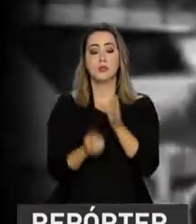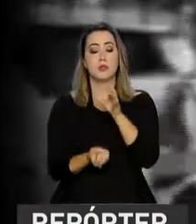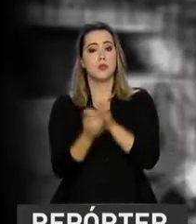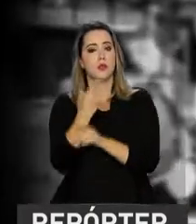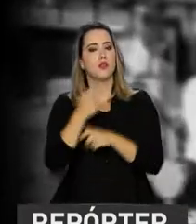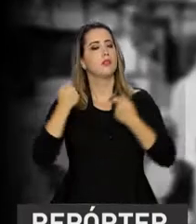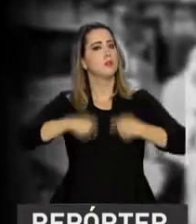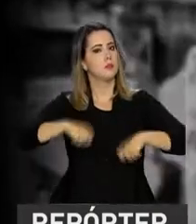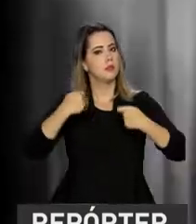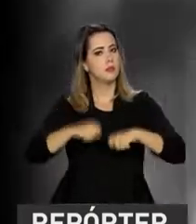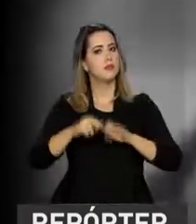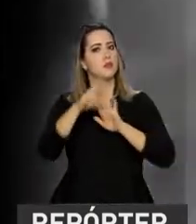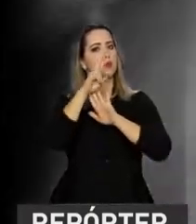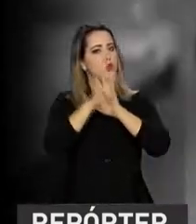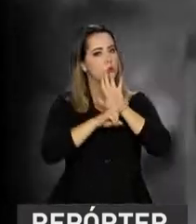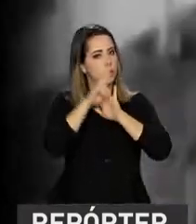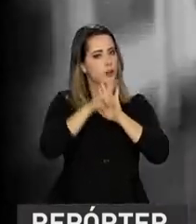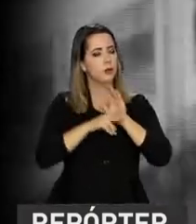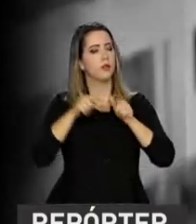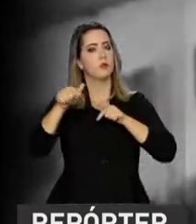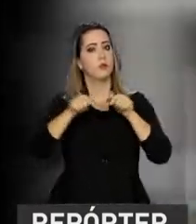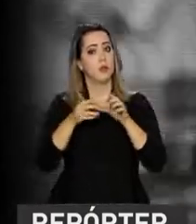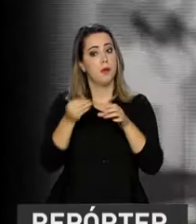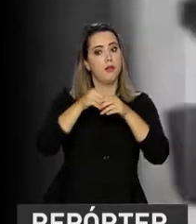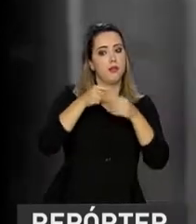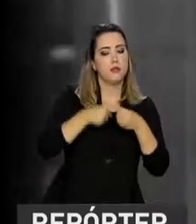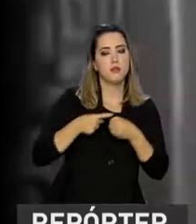de regras para o trabalho nas cidades.